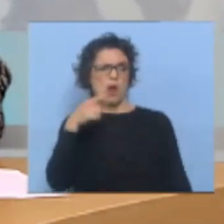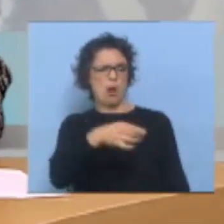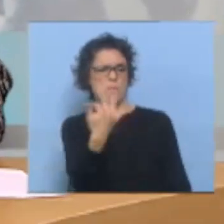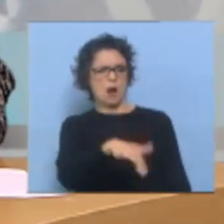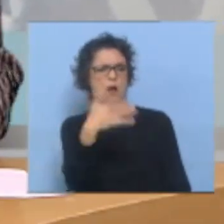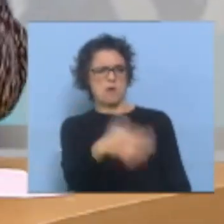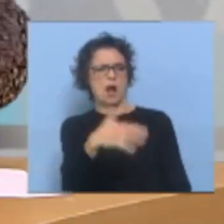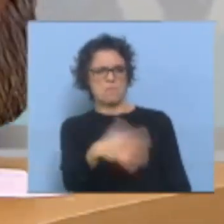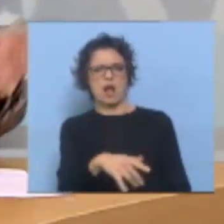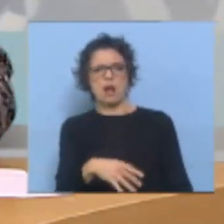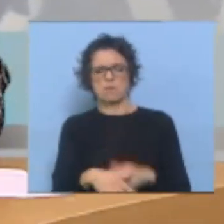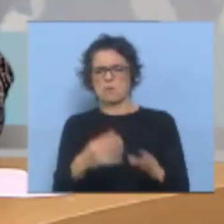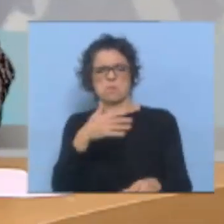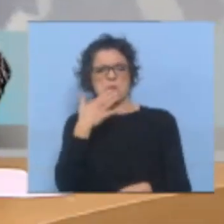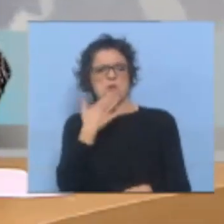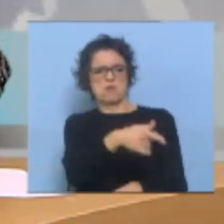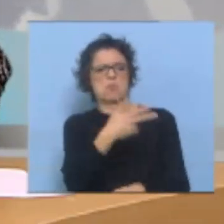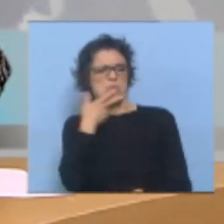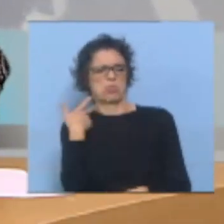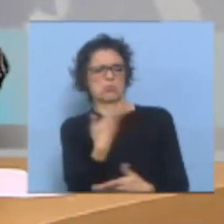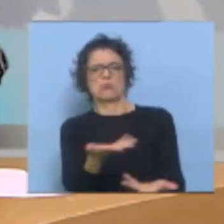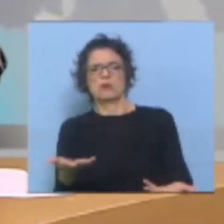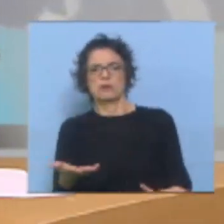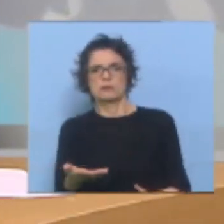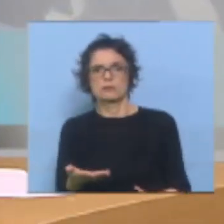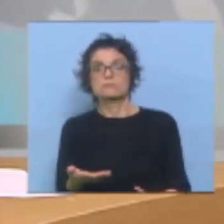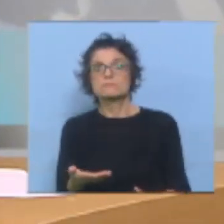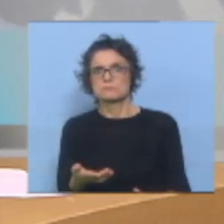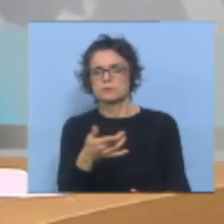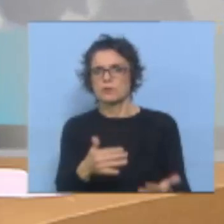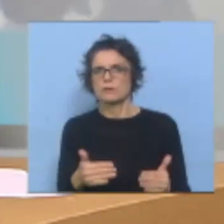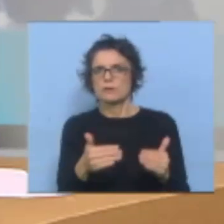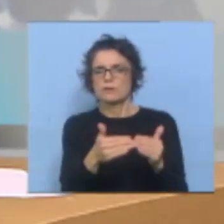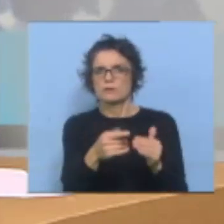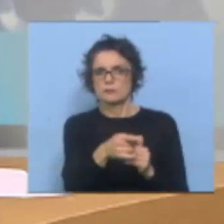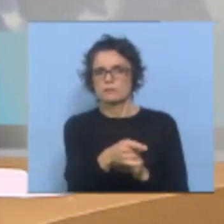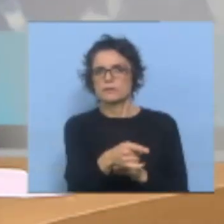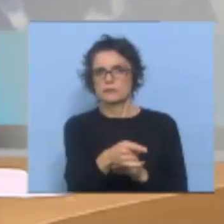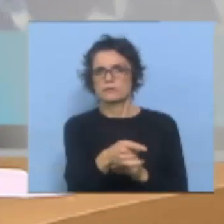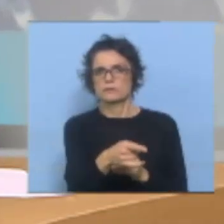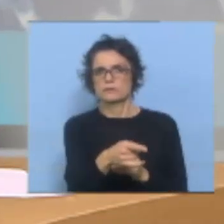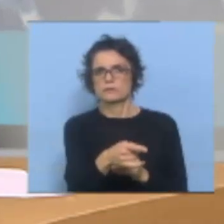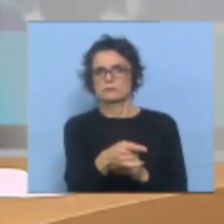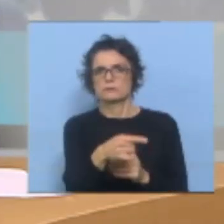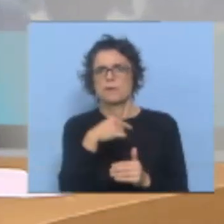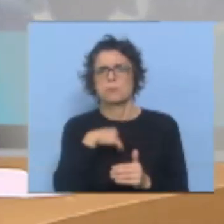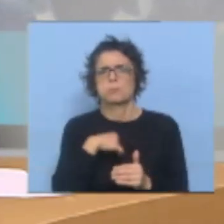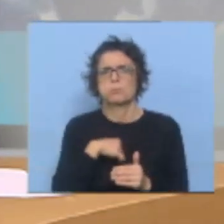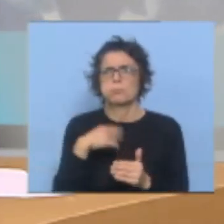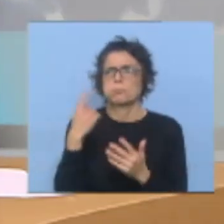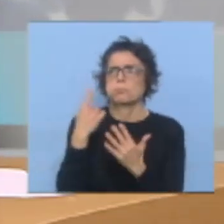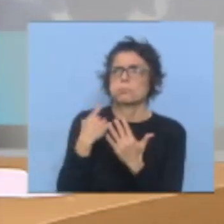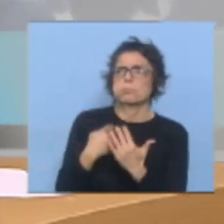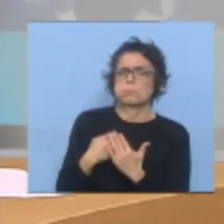fizeste, tinhas hipótese, não marcaste golo. Portanto, com um nível de tal forma obsessivo de crítica e